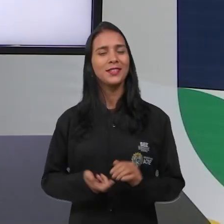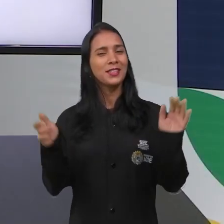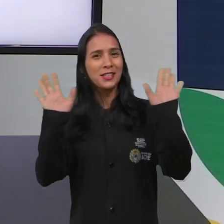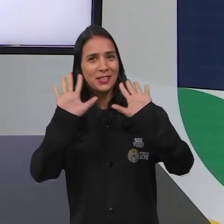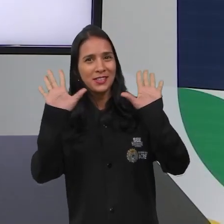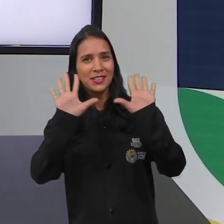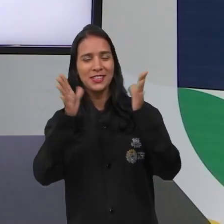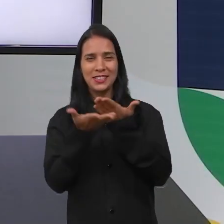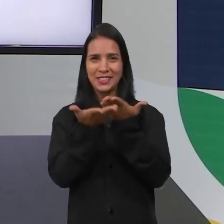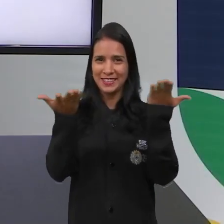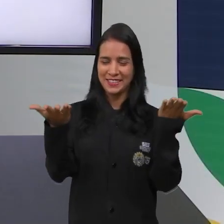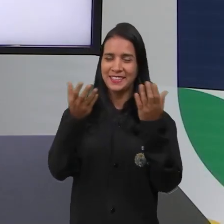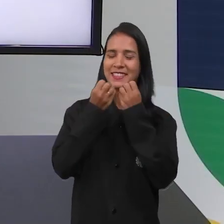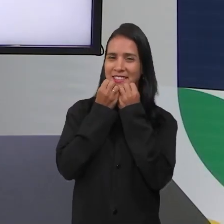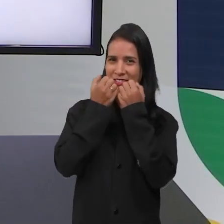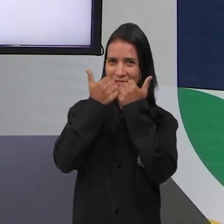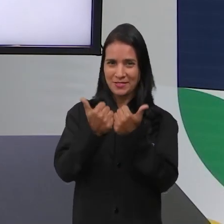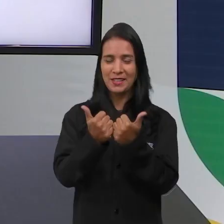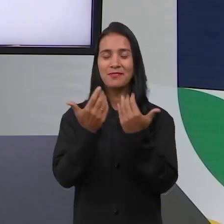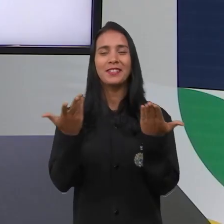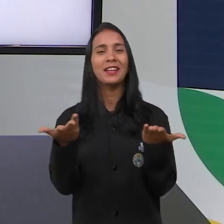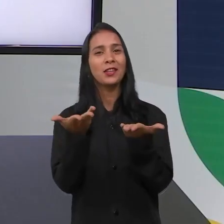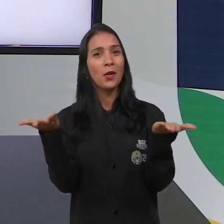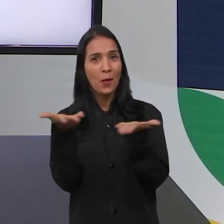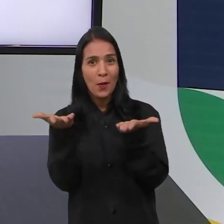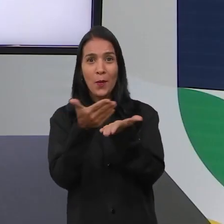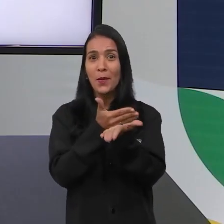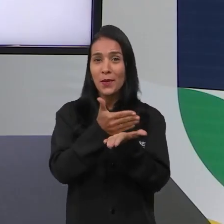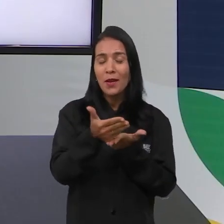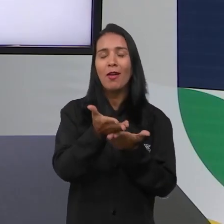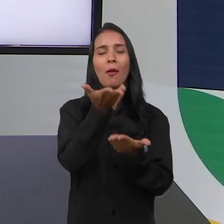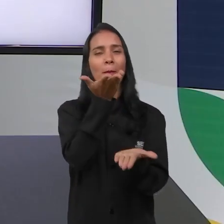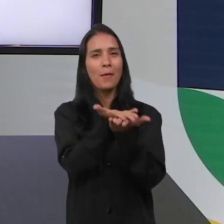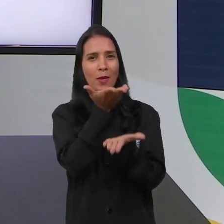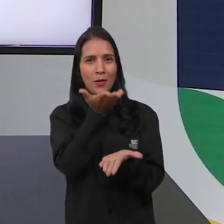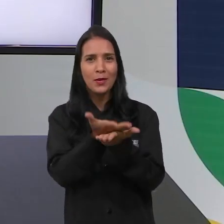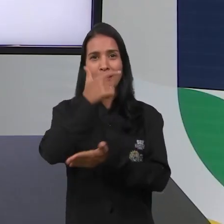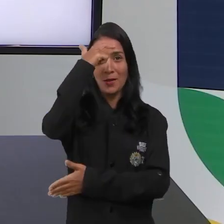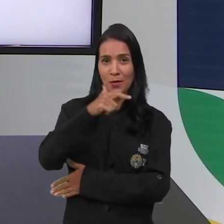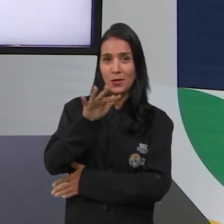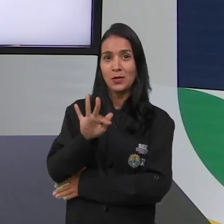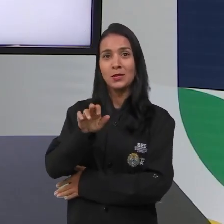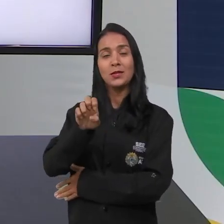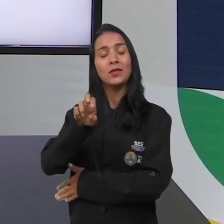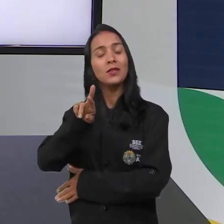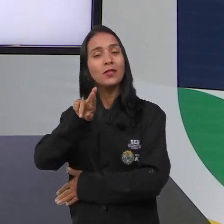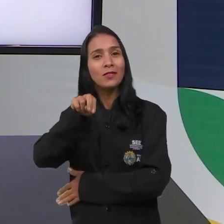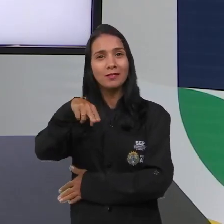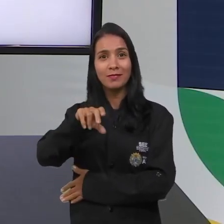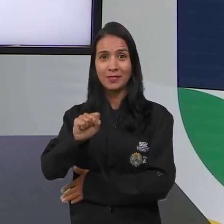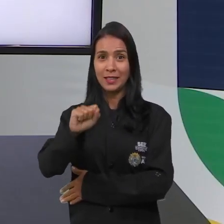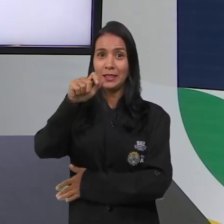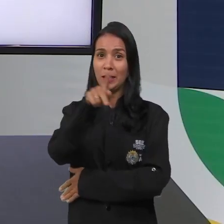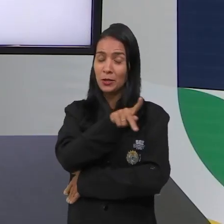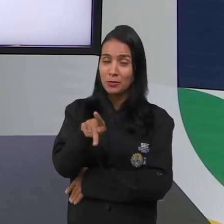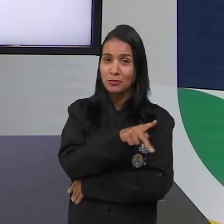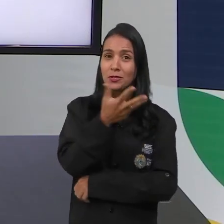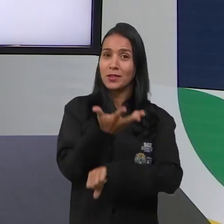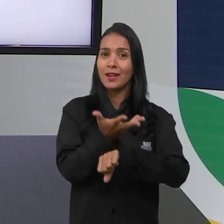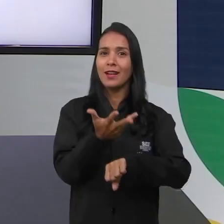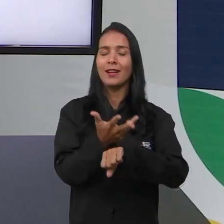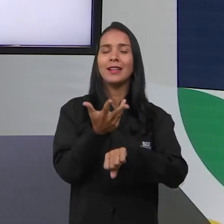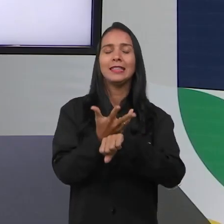Oi, gente, como vai? Então, estamos começando mais uma aula. Eu sou a professora Fernanda Gomes, professora de arte do Centro de